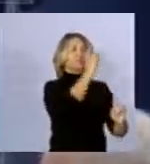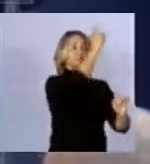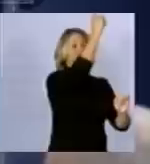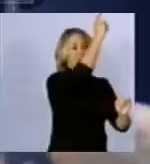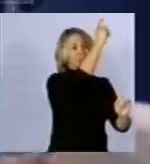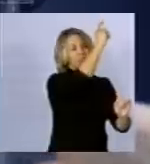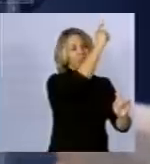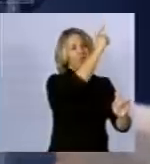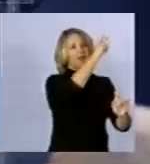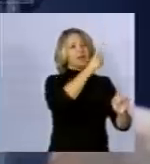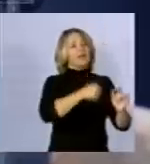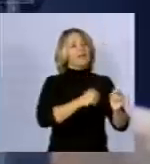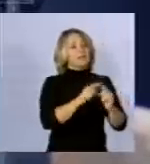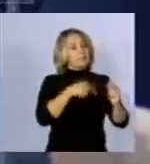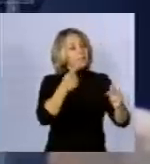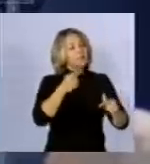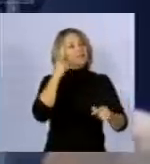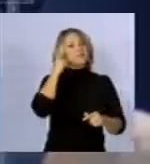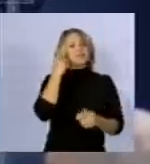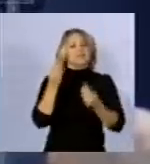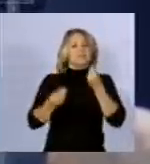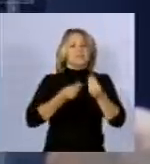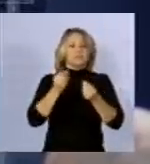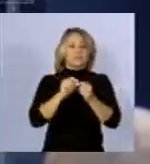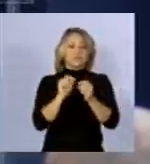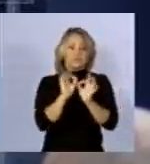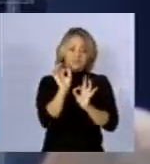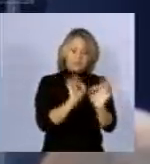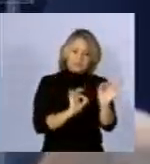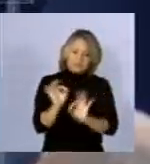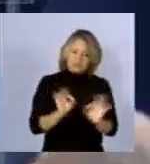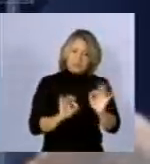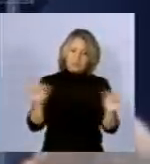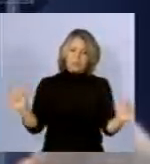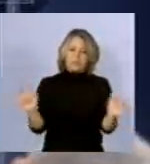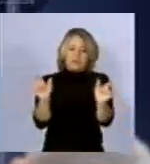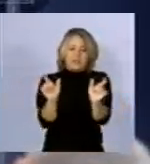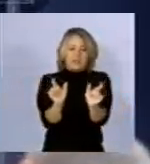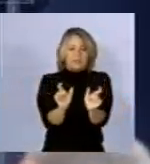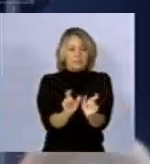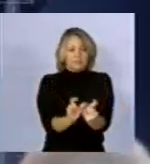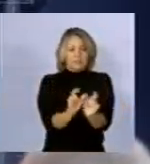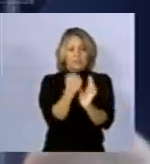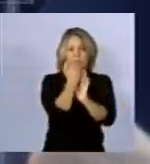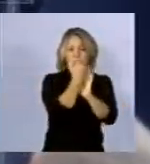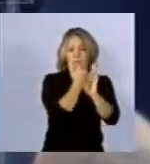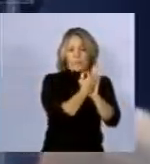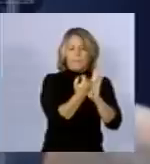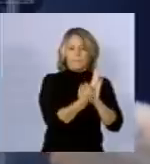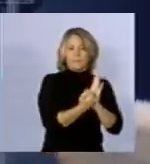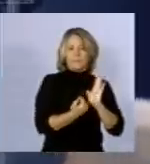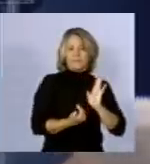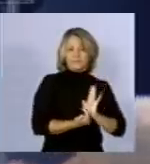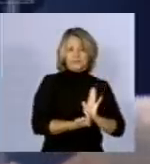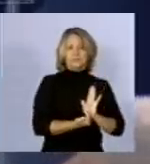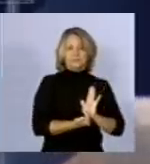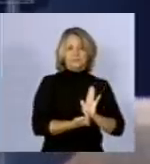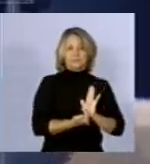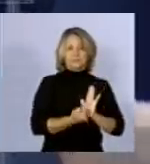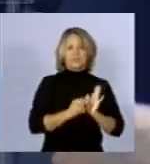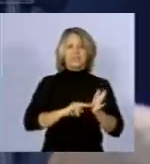pensar em como é que a gente quer organizar esse sistema para reduzir aos padrões eh que